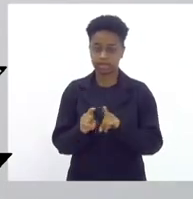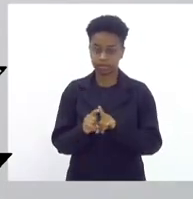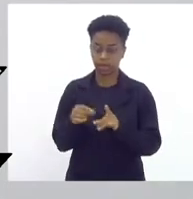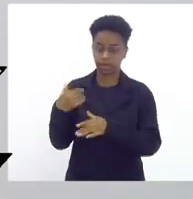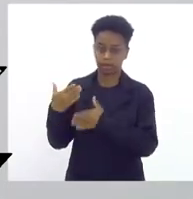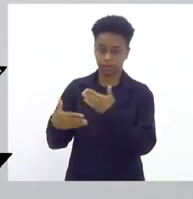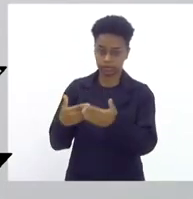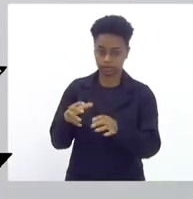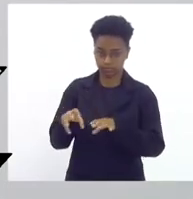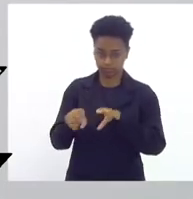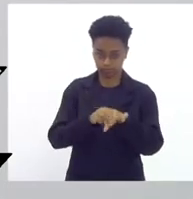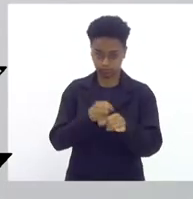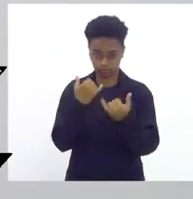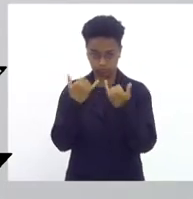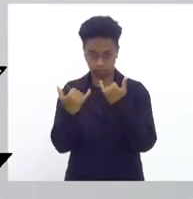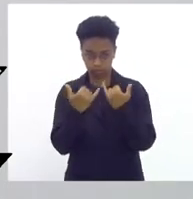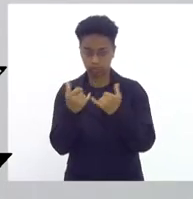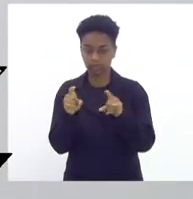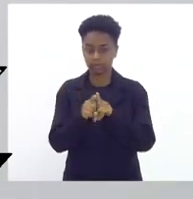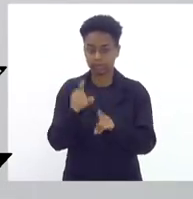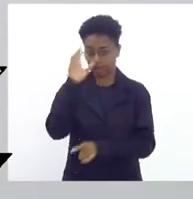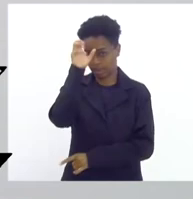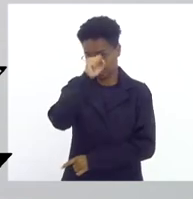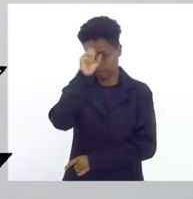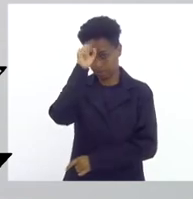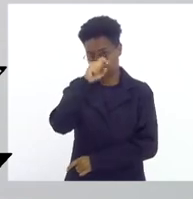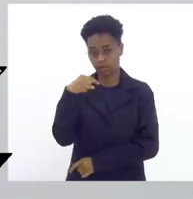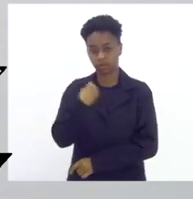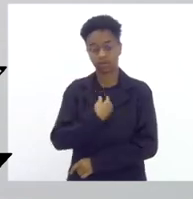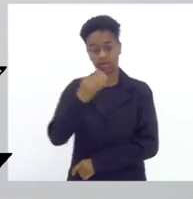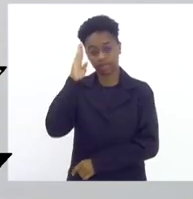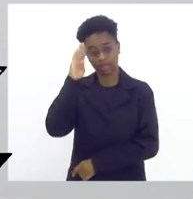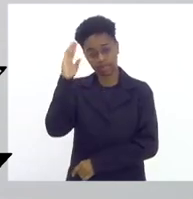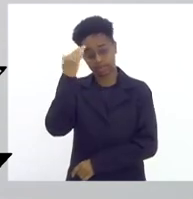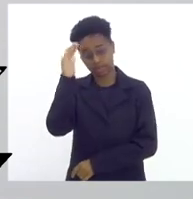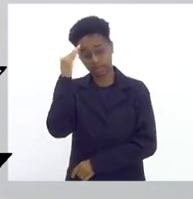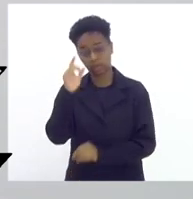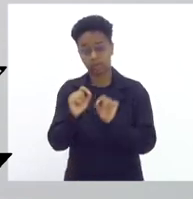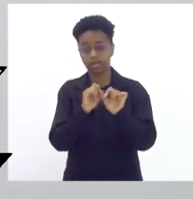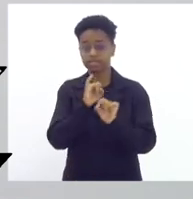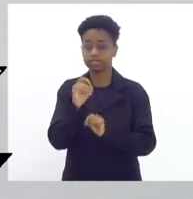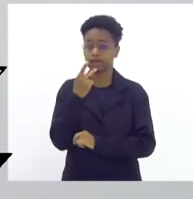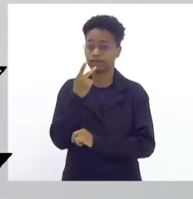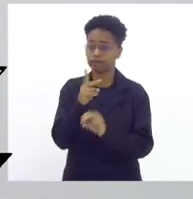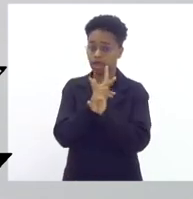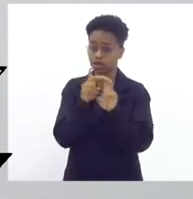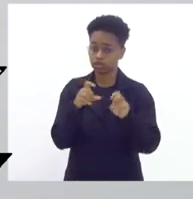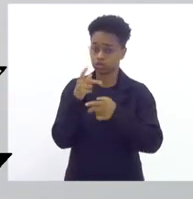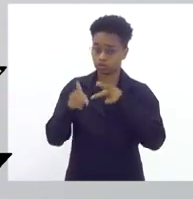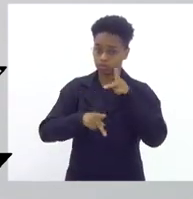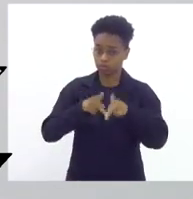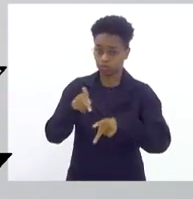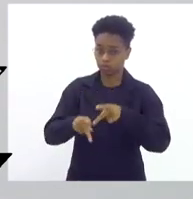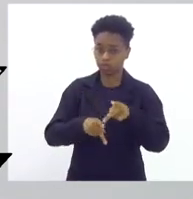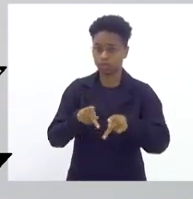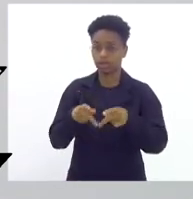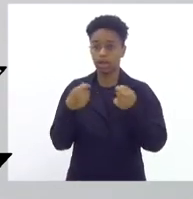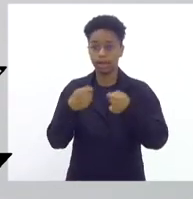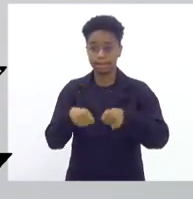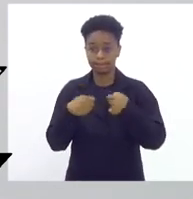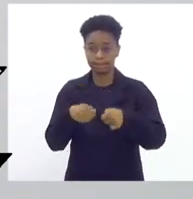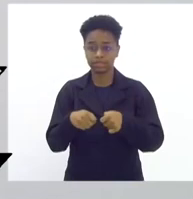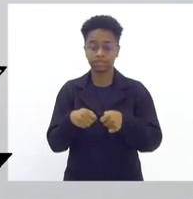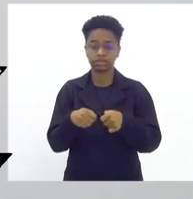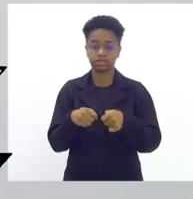formativo também de aprender a gente está entendendo que quando a gente fala articulações é preciso trazer também